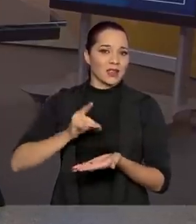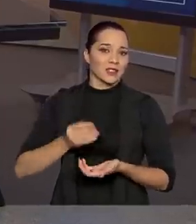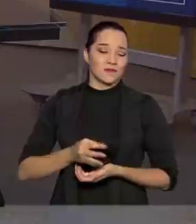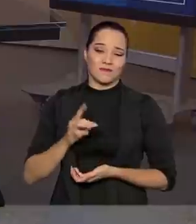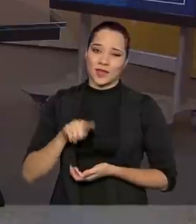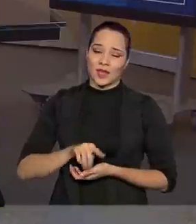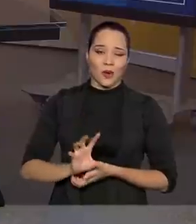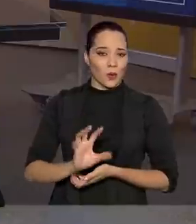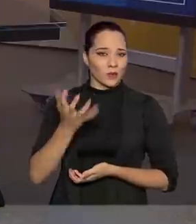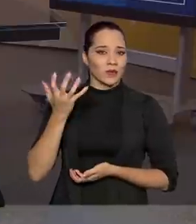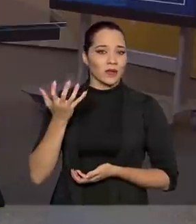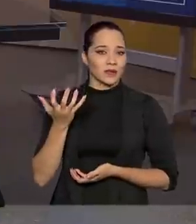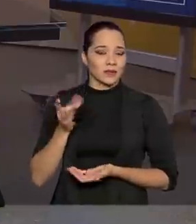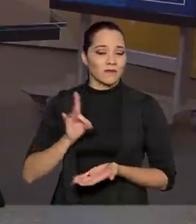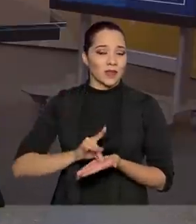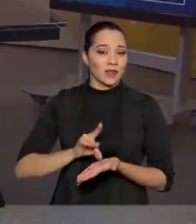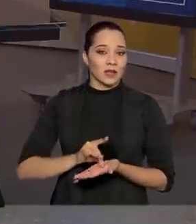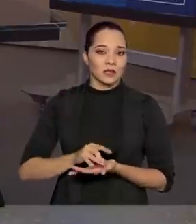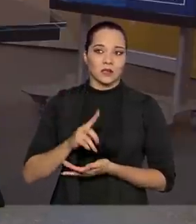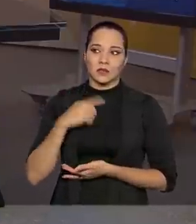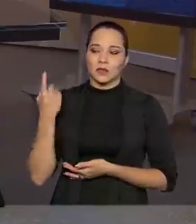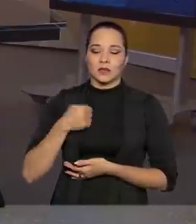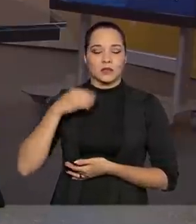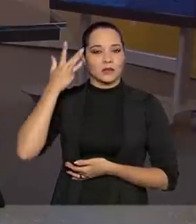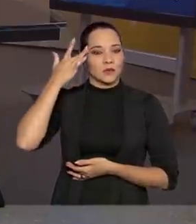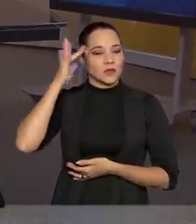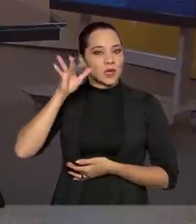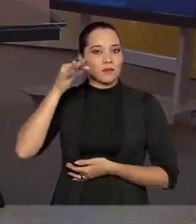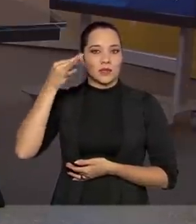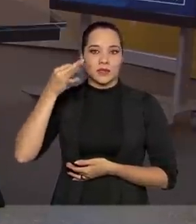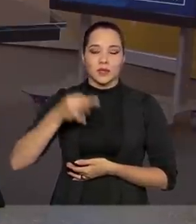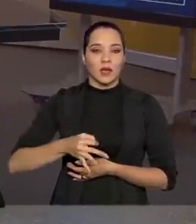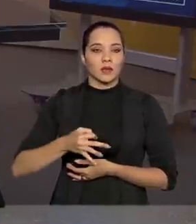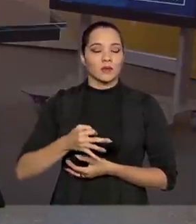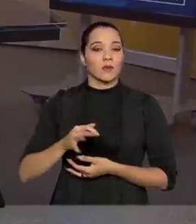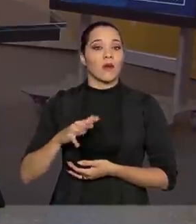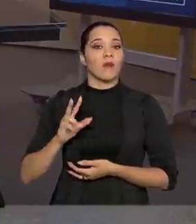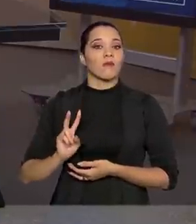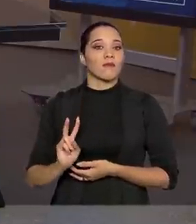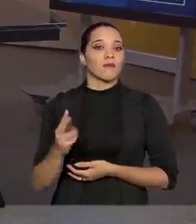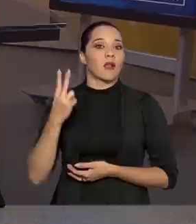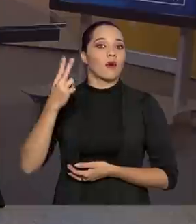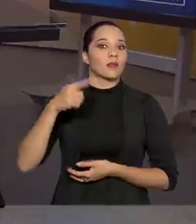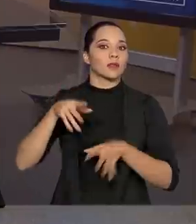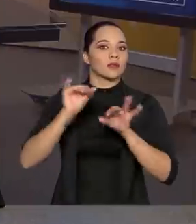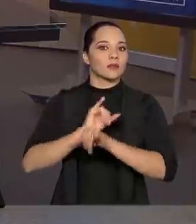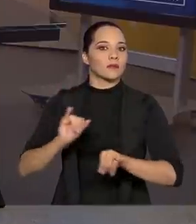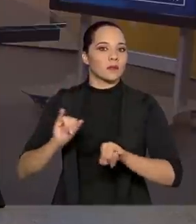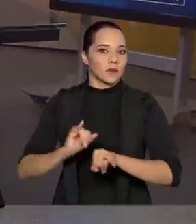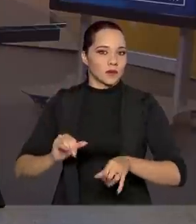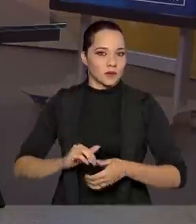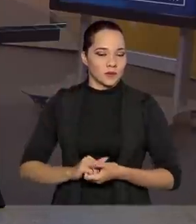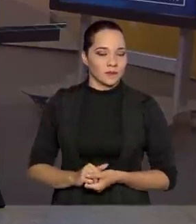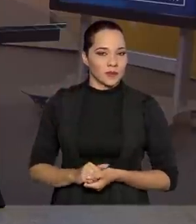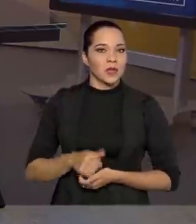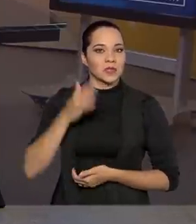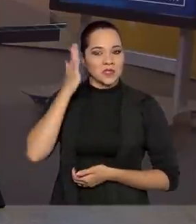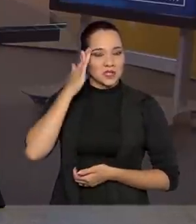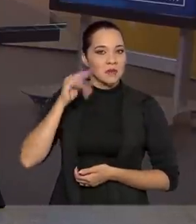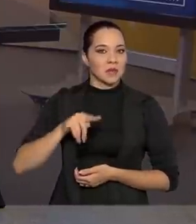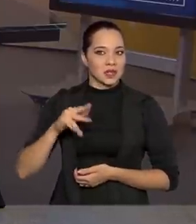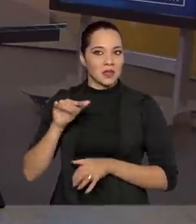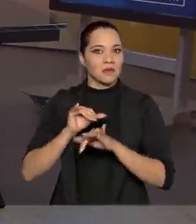é um fato. Nós nem sabemos exatamente a valoração, né, desses dados. Sabemos que eles têm um